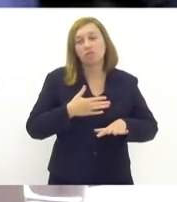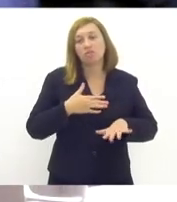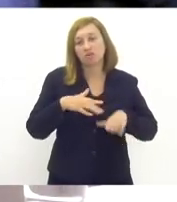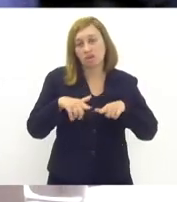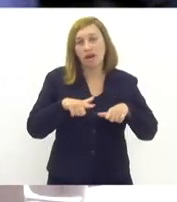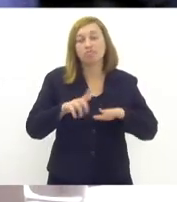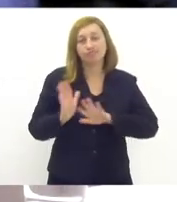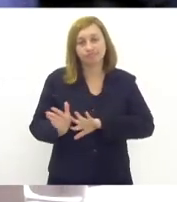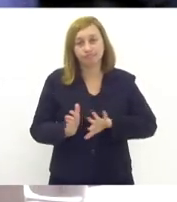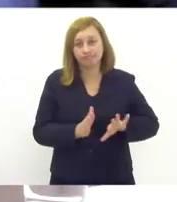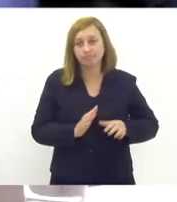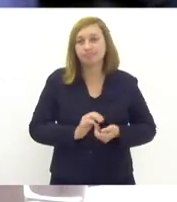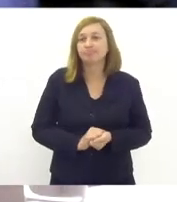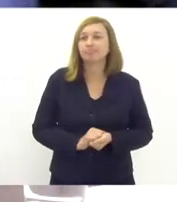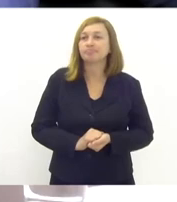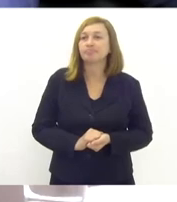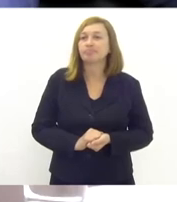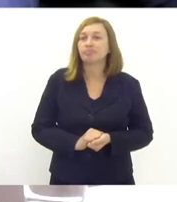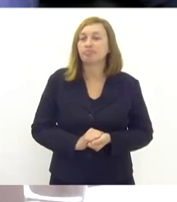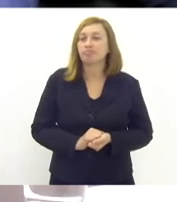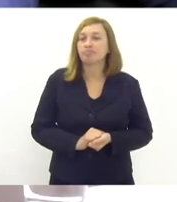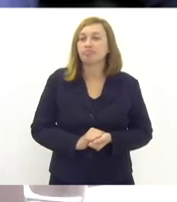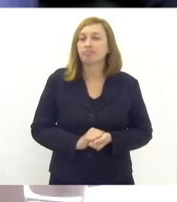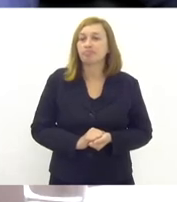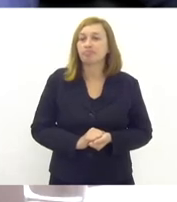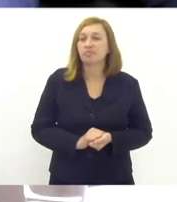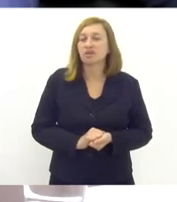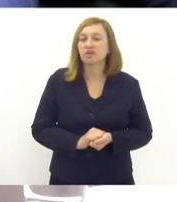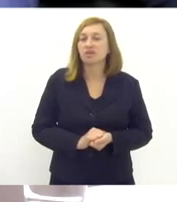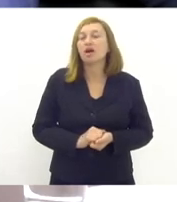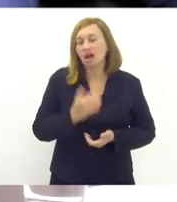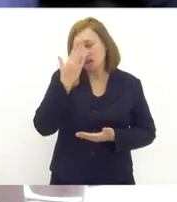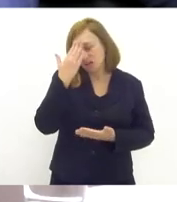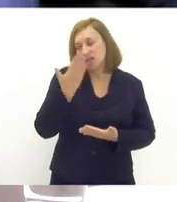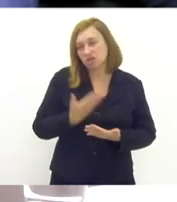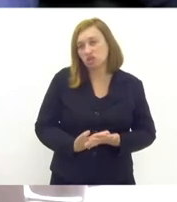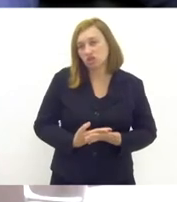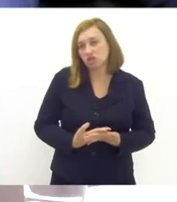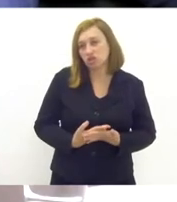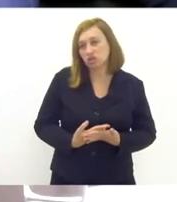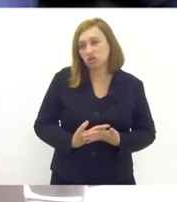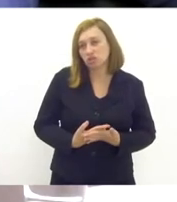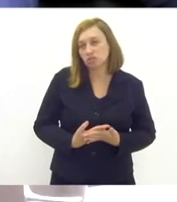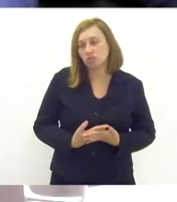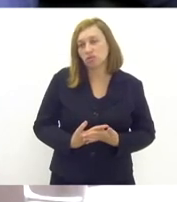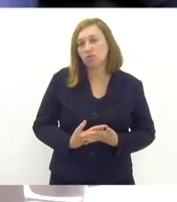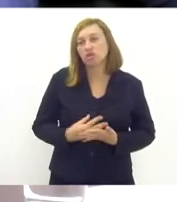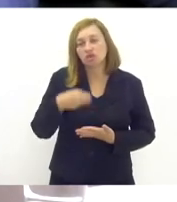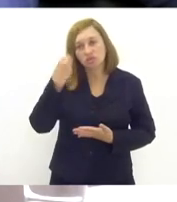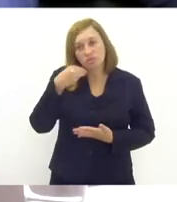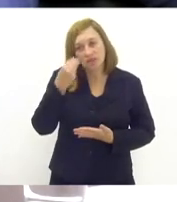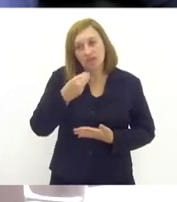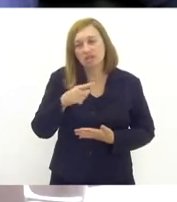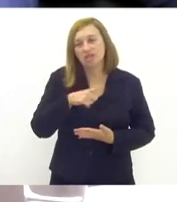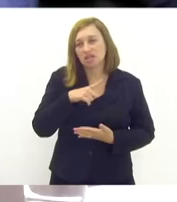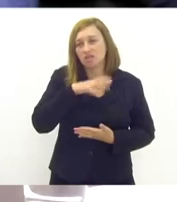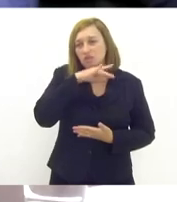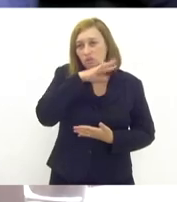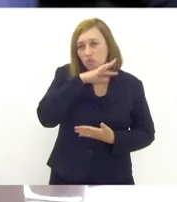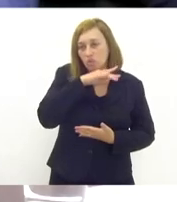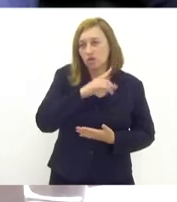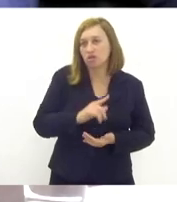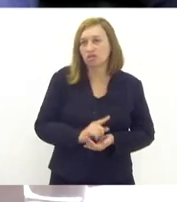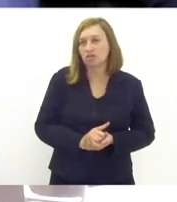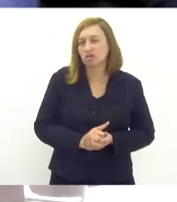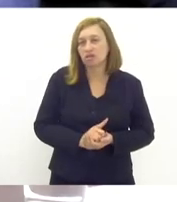vida. Sim. Creio que, assim, por tudo que eu passei, não vai ser uma indenização